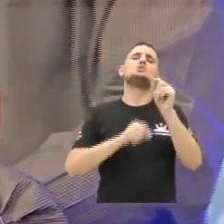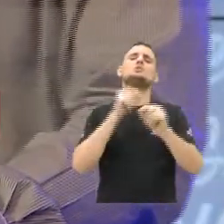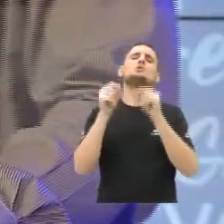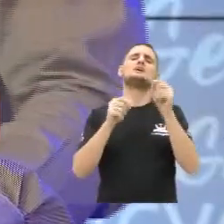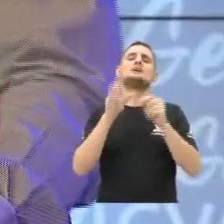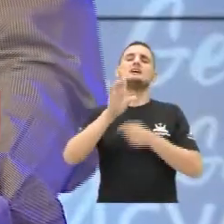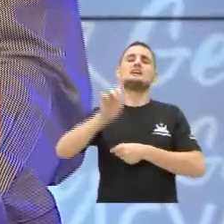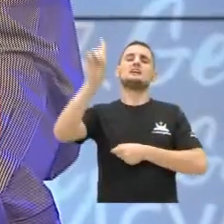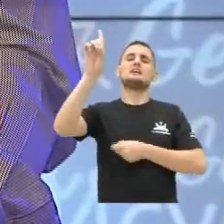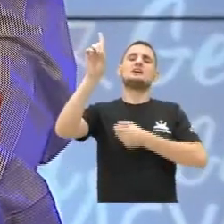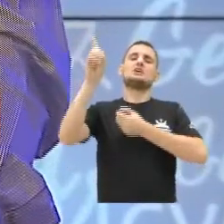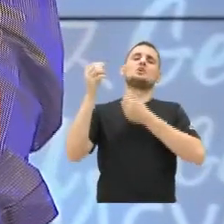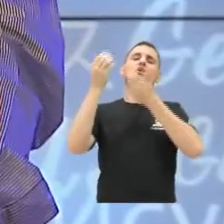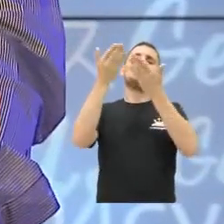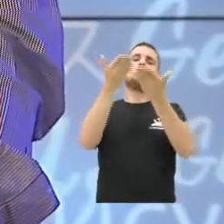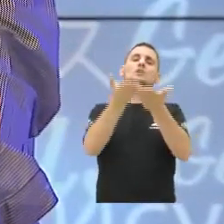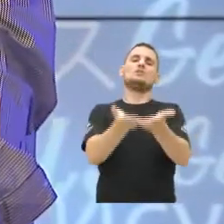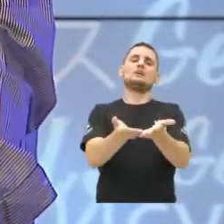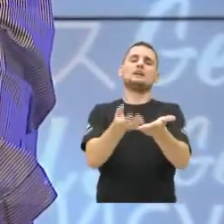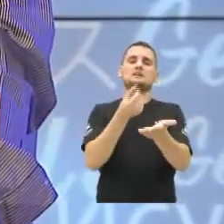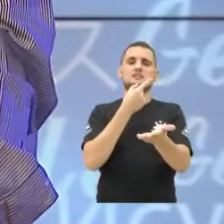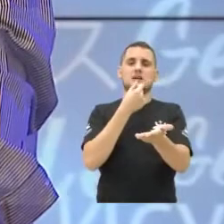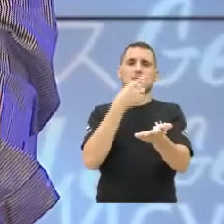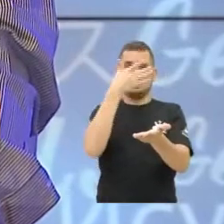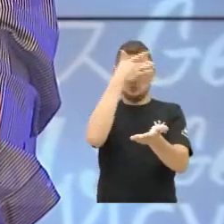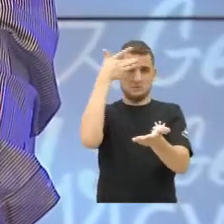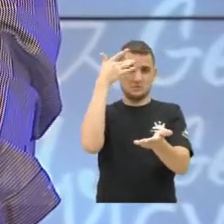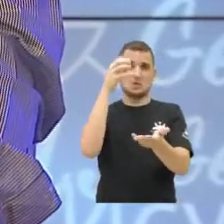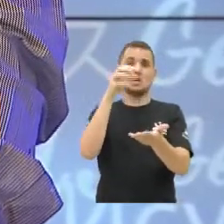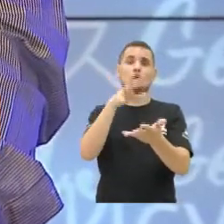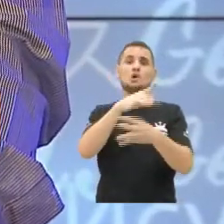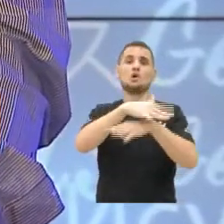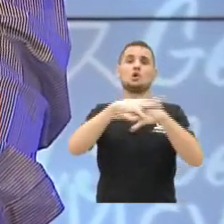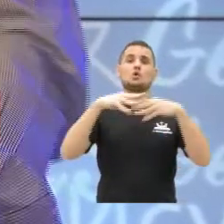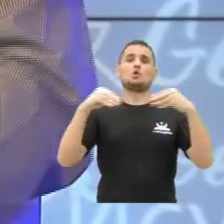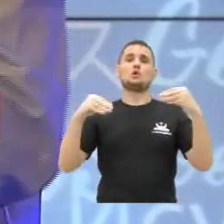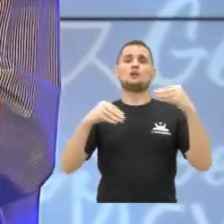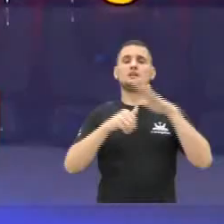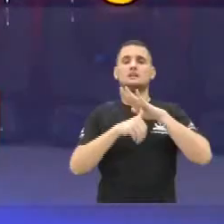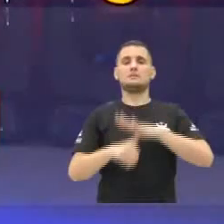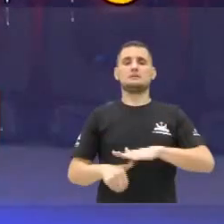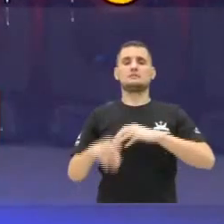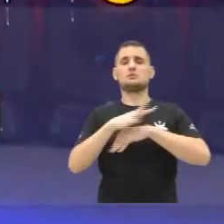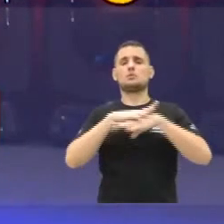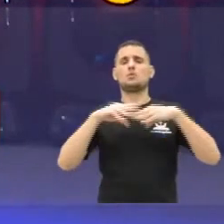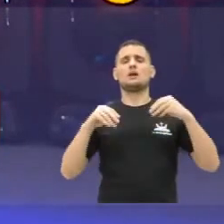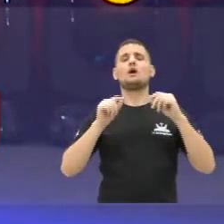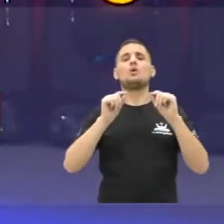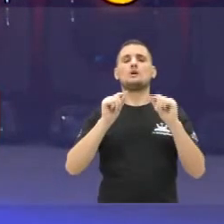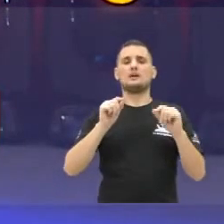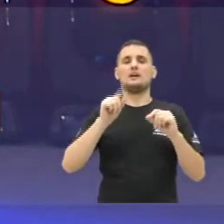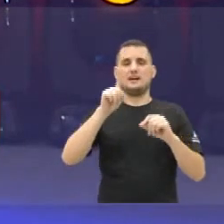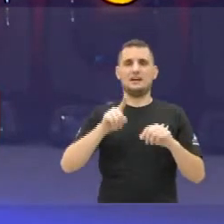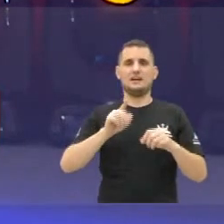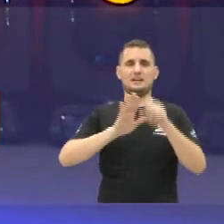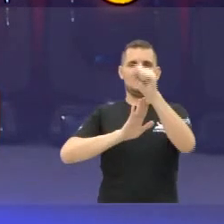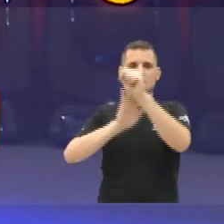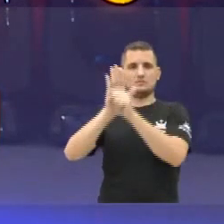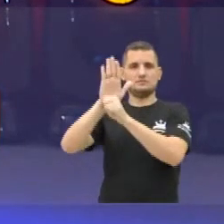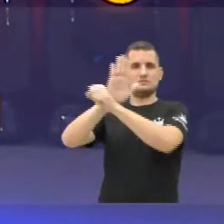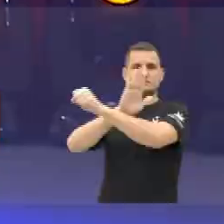Deus oferece para a pessoa ser curada da depressão? O Santíssimo